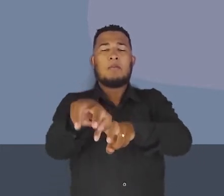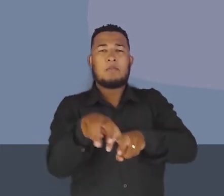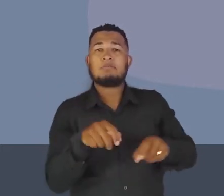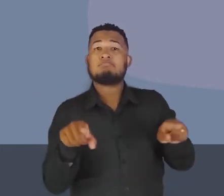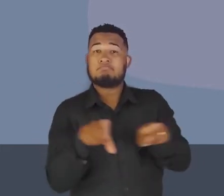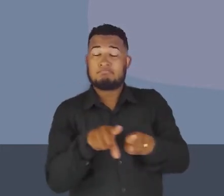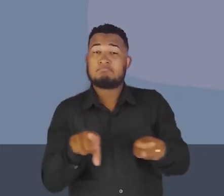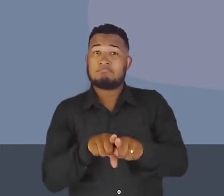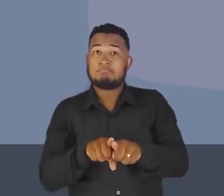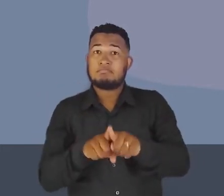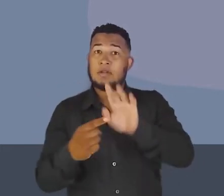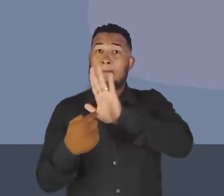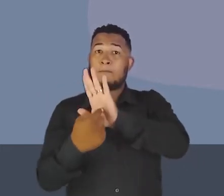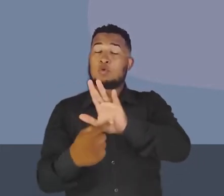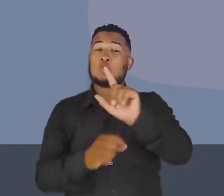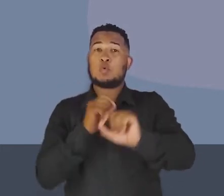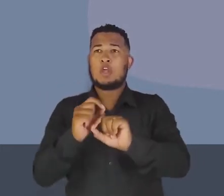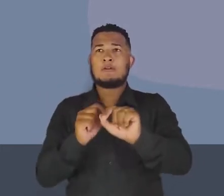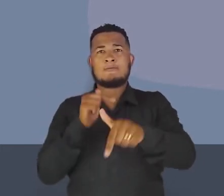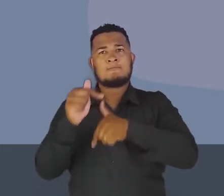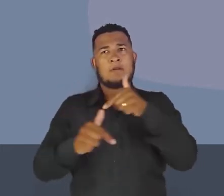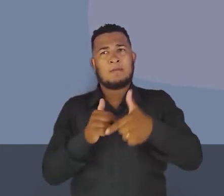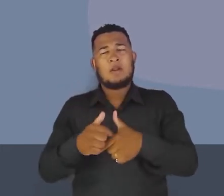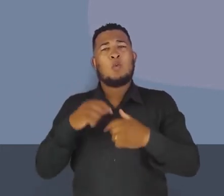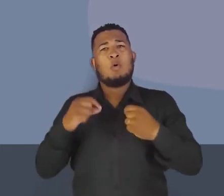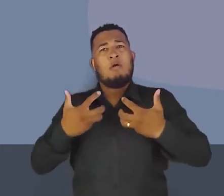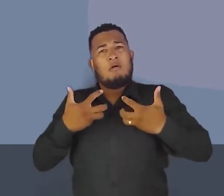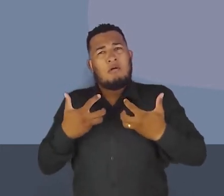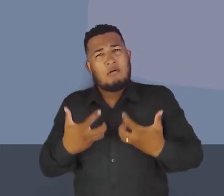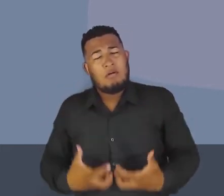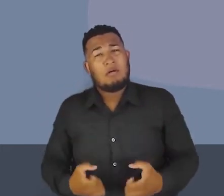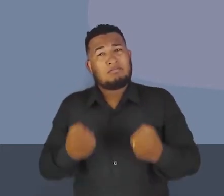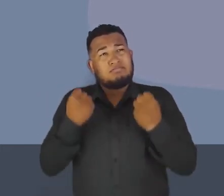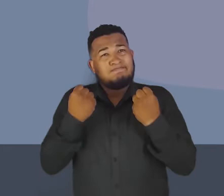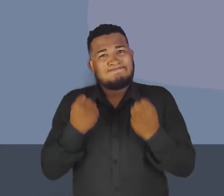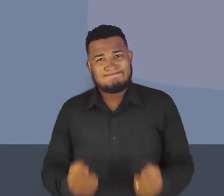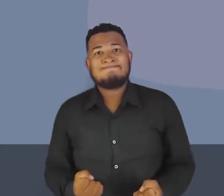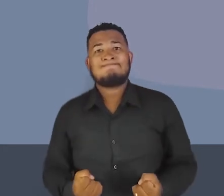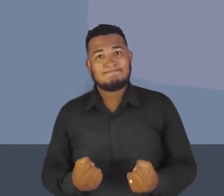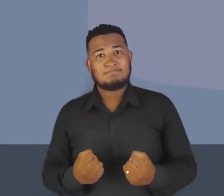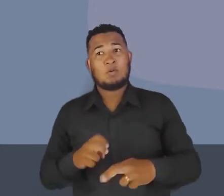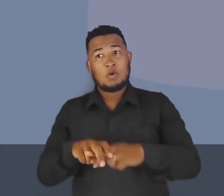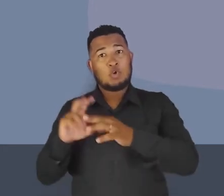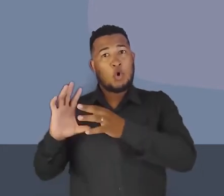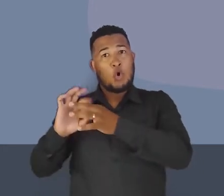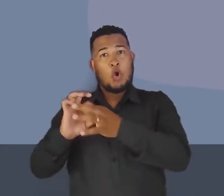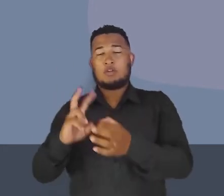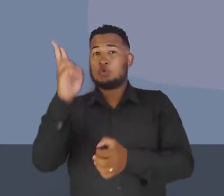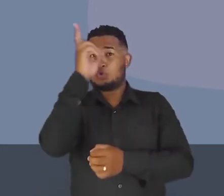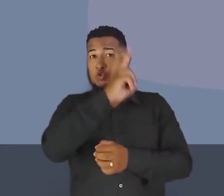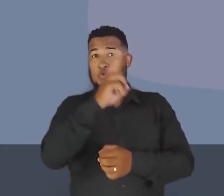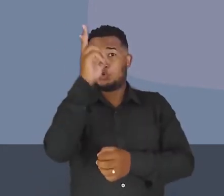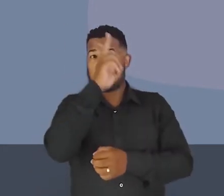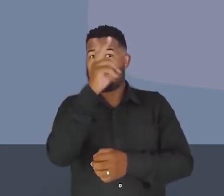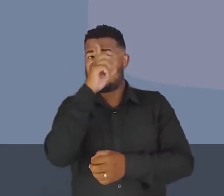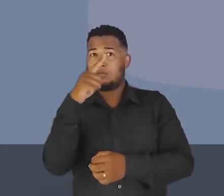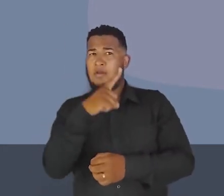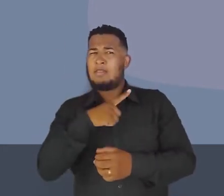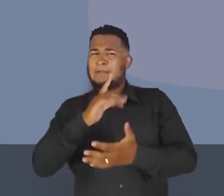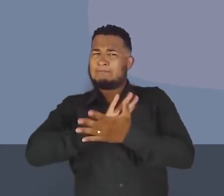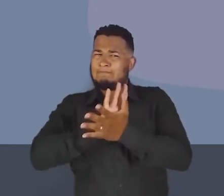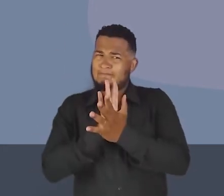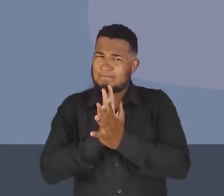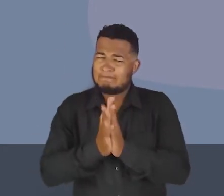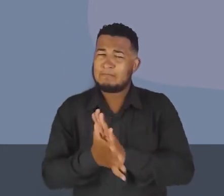e mostra ali um trabalho muito exaustivo, muito penoso, num contexto histórico ali bastante